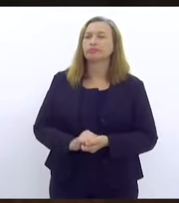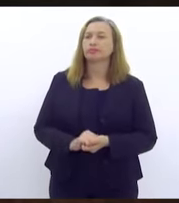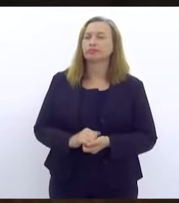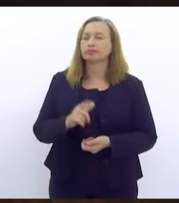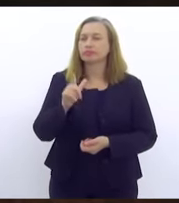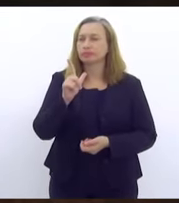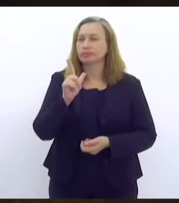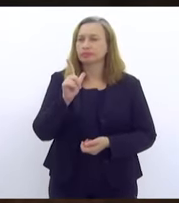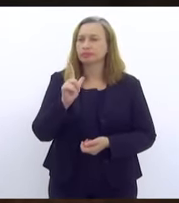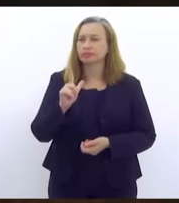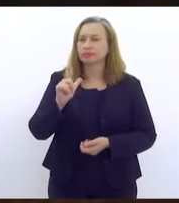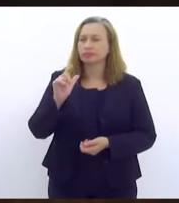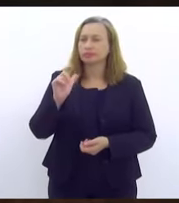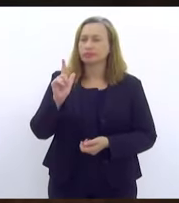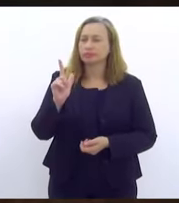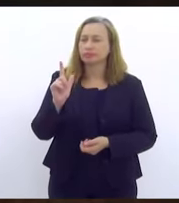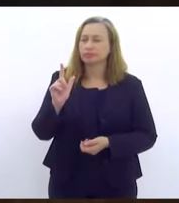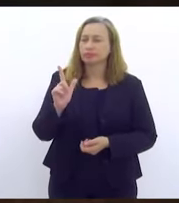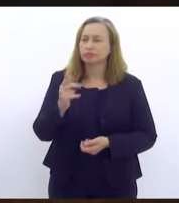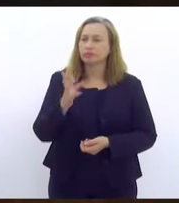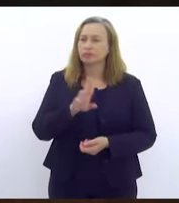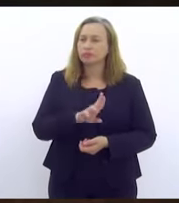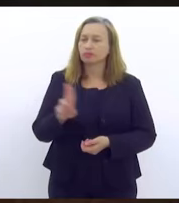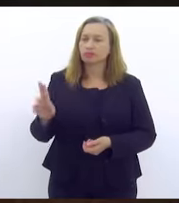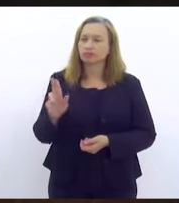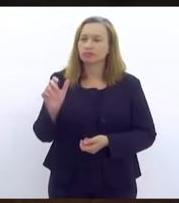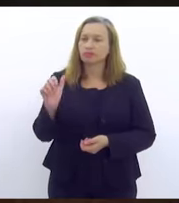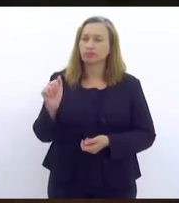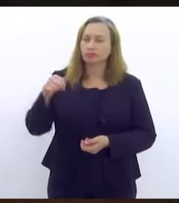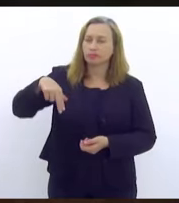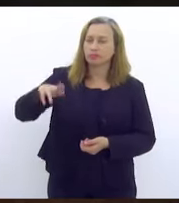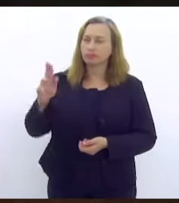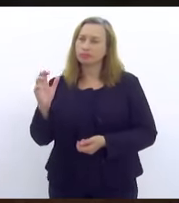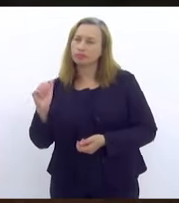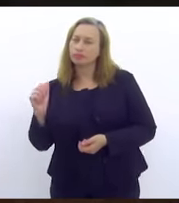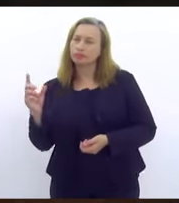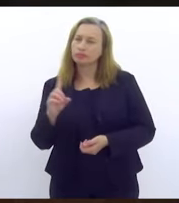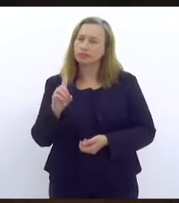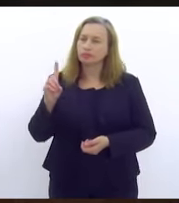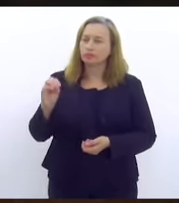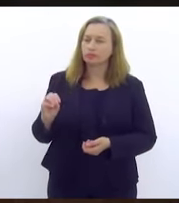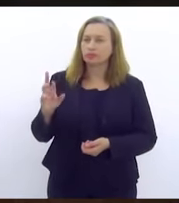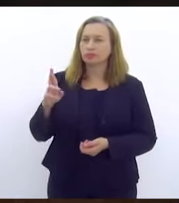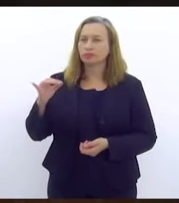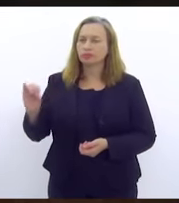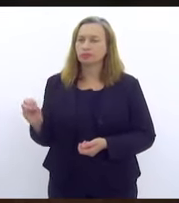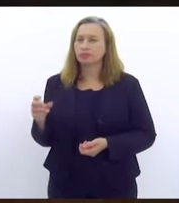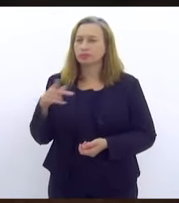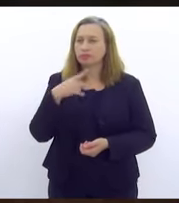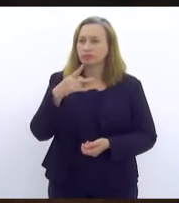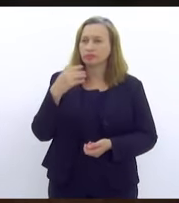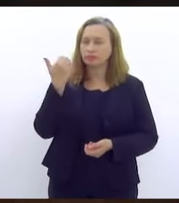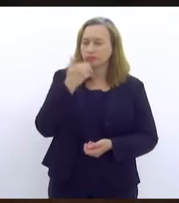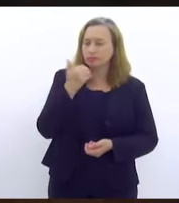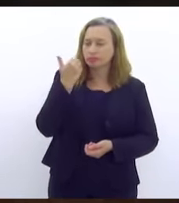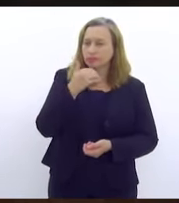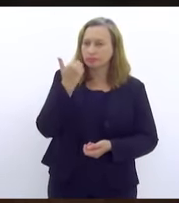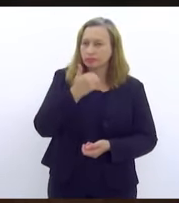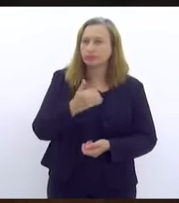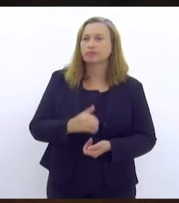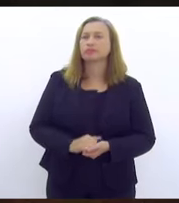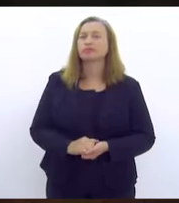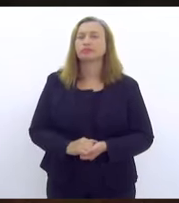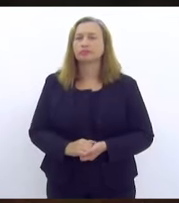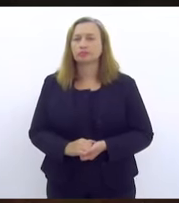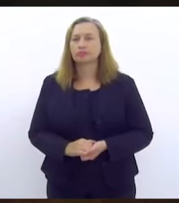O que ela vem fazendo com o consumidor é um absurdo, uma covardia que essa concessionária